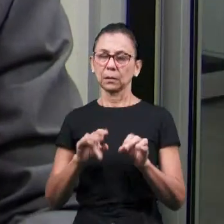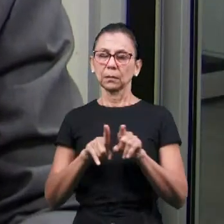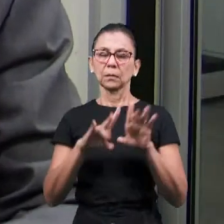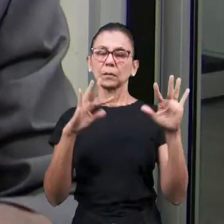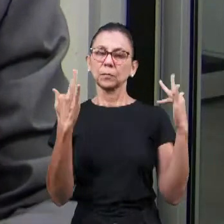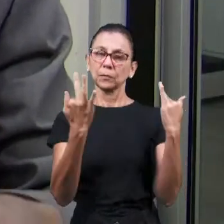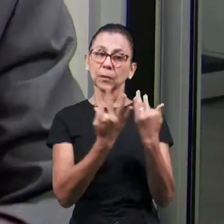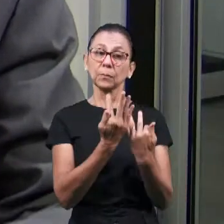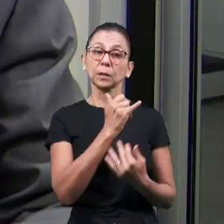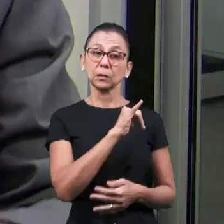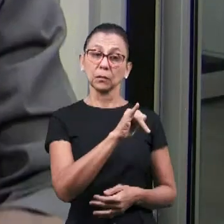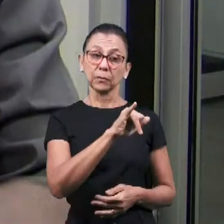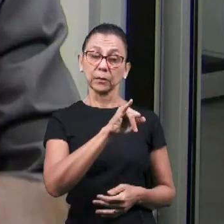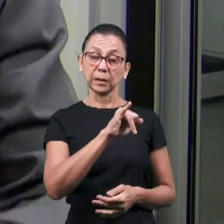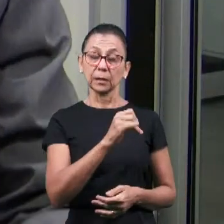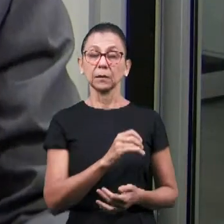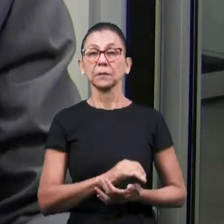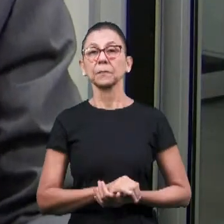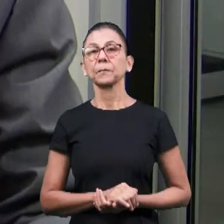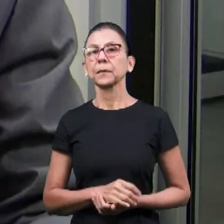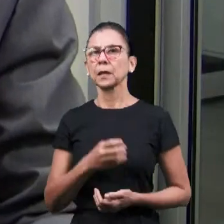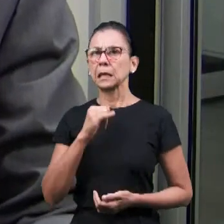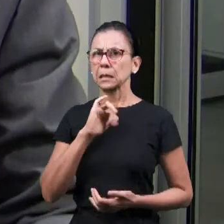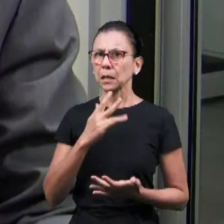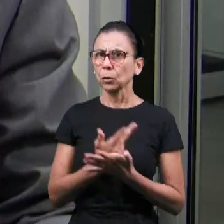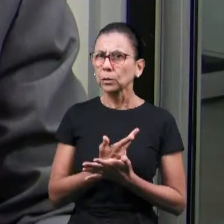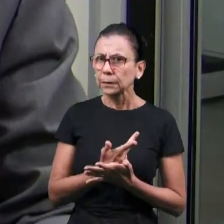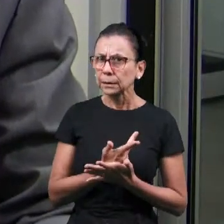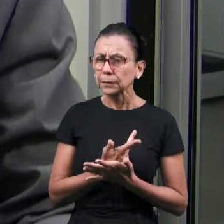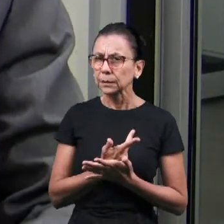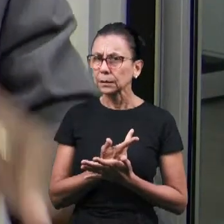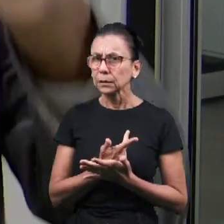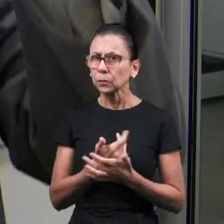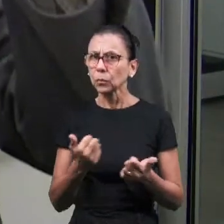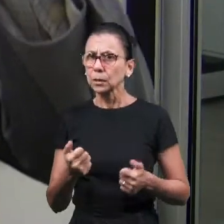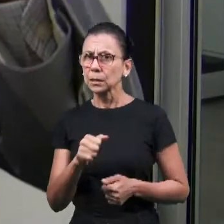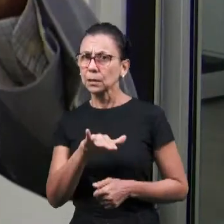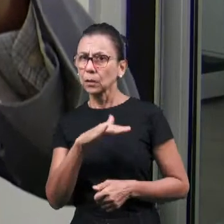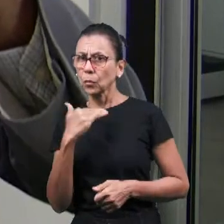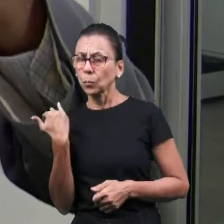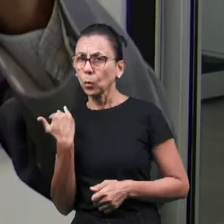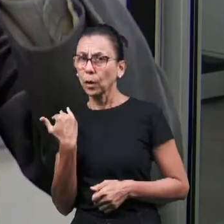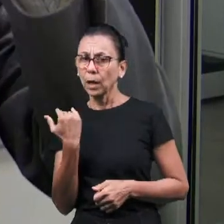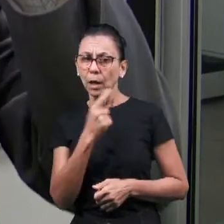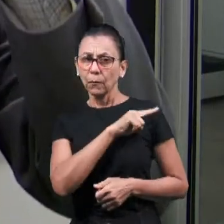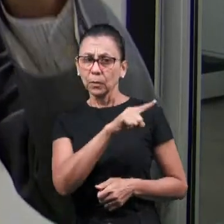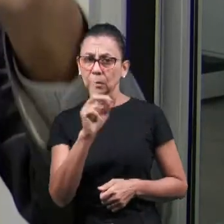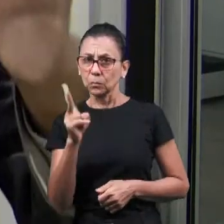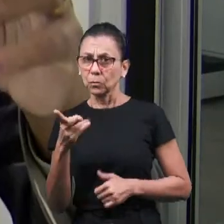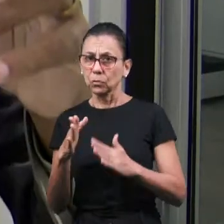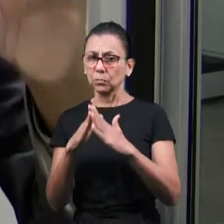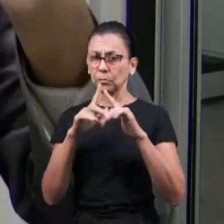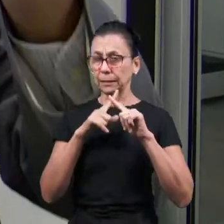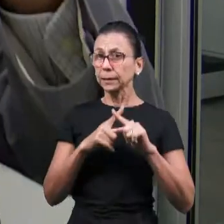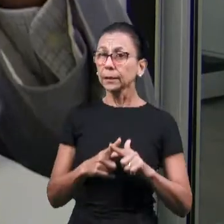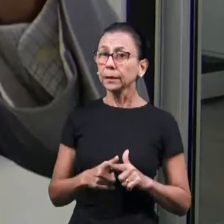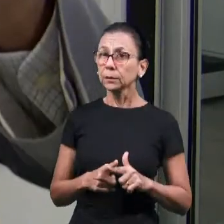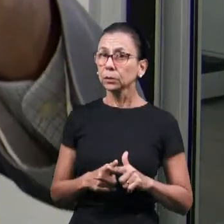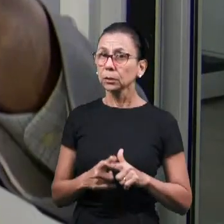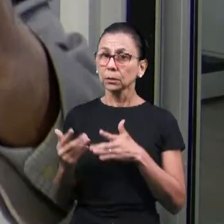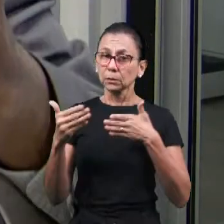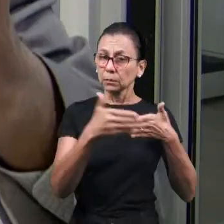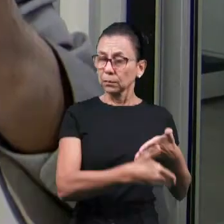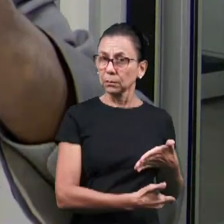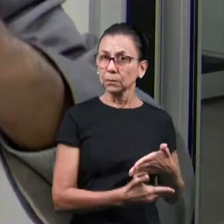acontecer alguma coisa, ninguém desvia, fica todo mundo na presença do Senhor. Liguei pro meu filho em Portugal, falei, ó, o Senhor tá mostrando isso,